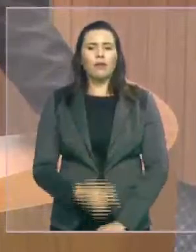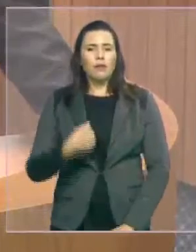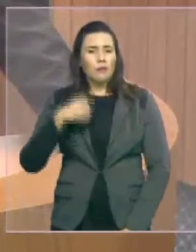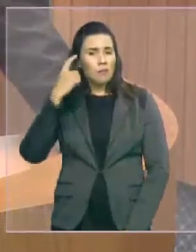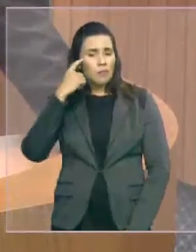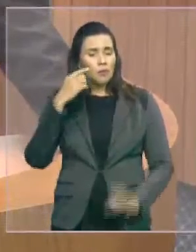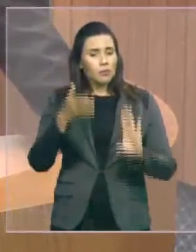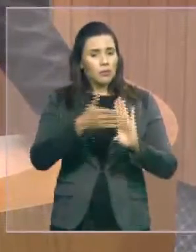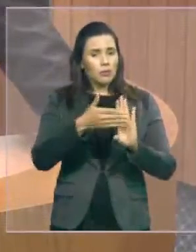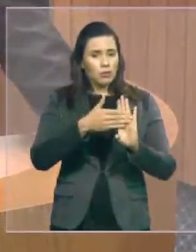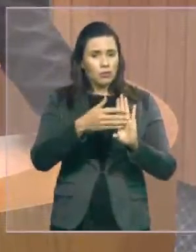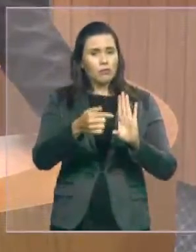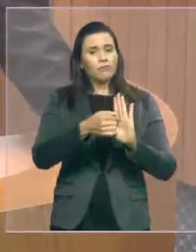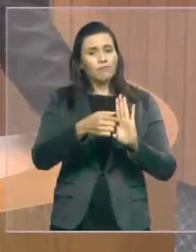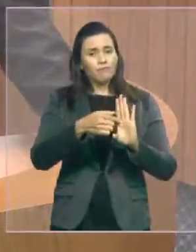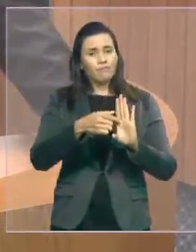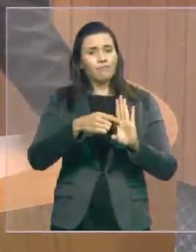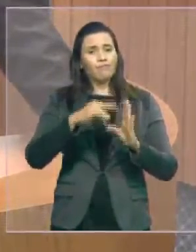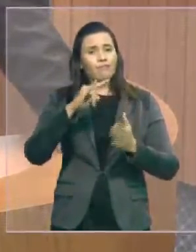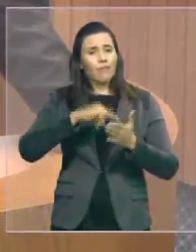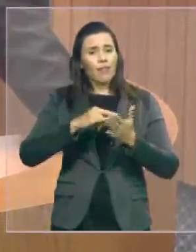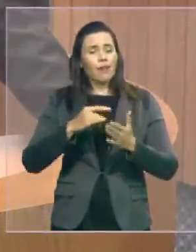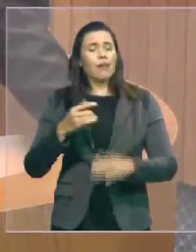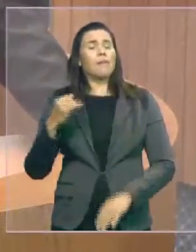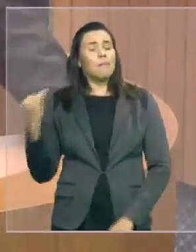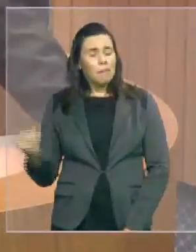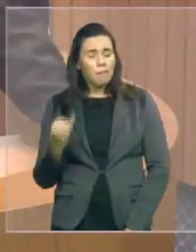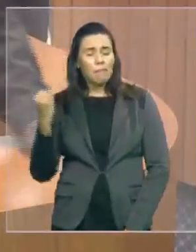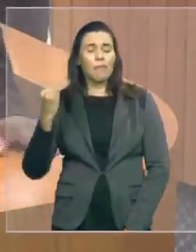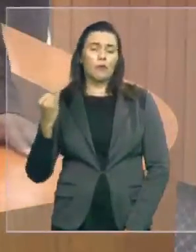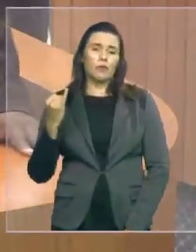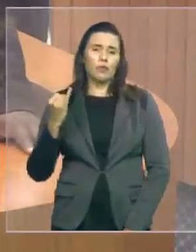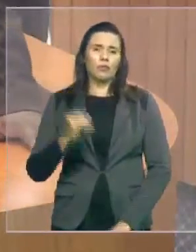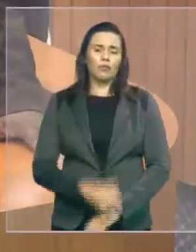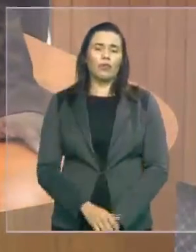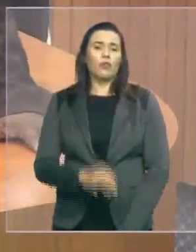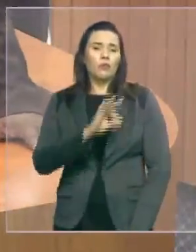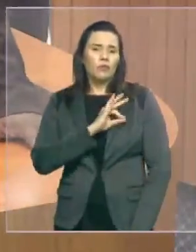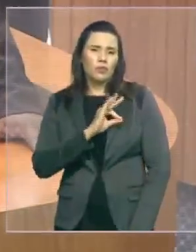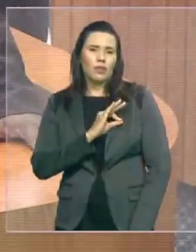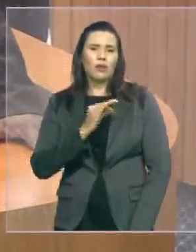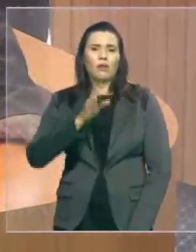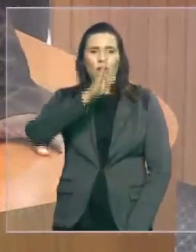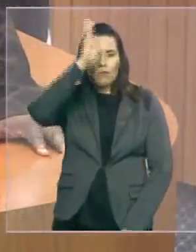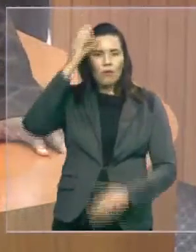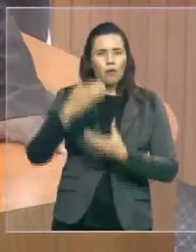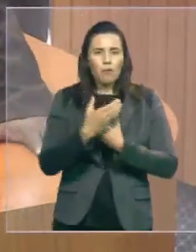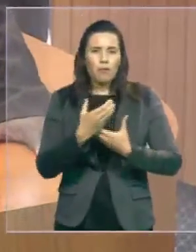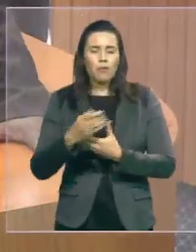importância para nossos policiais, bombeiros, agentes civis e agentes penitenciários.